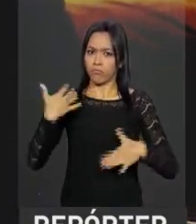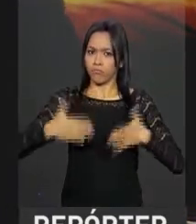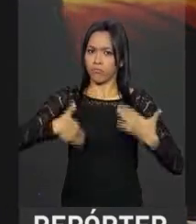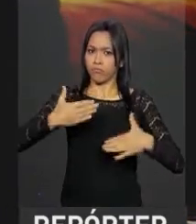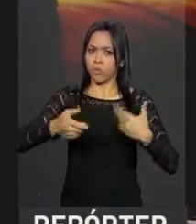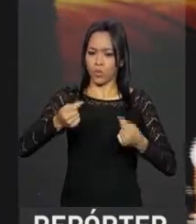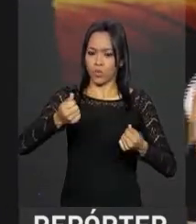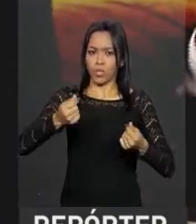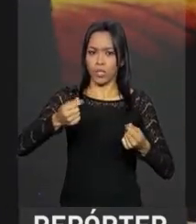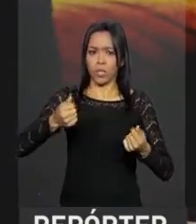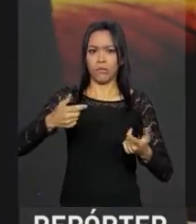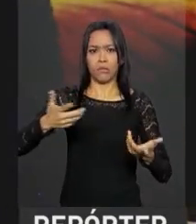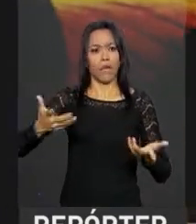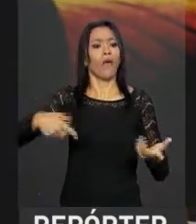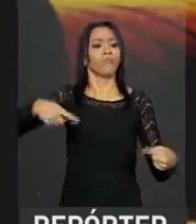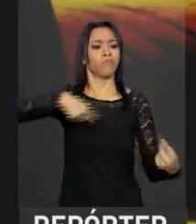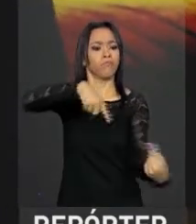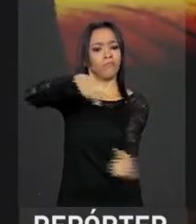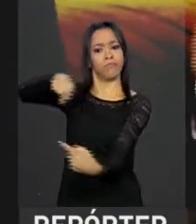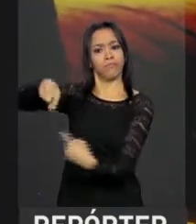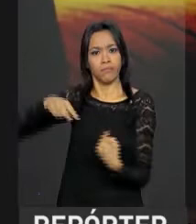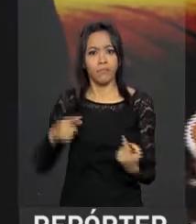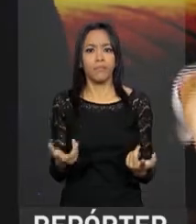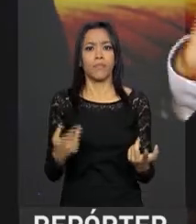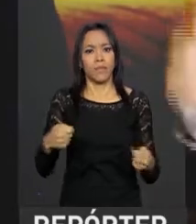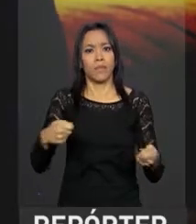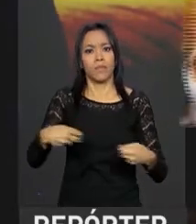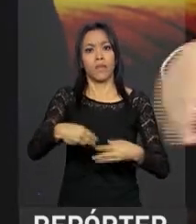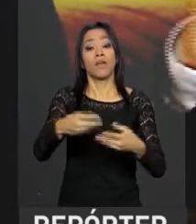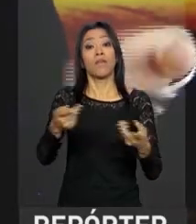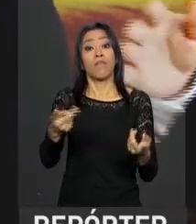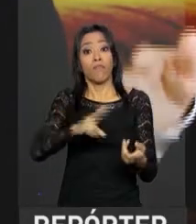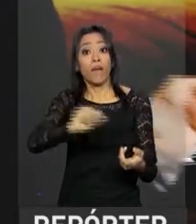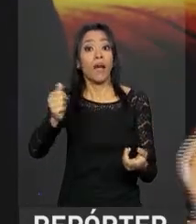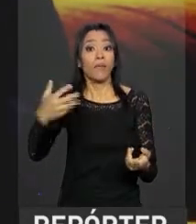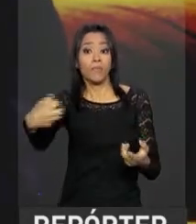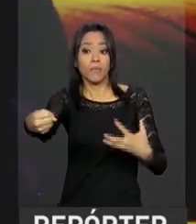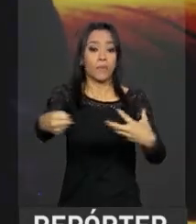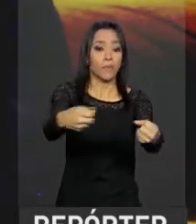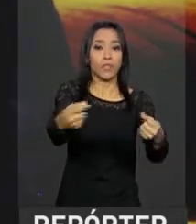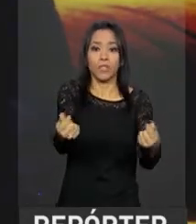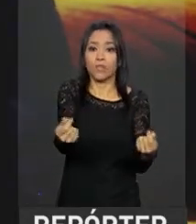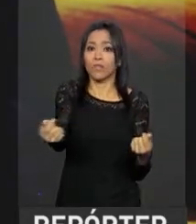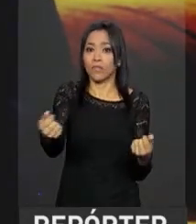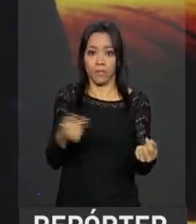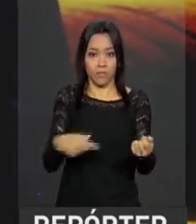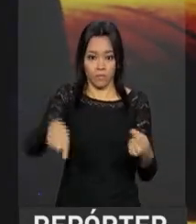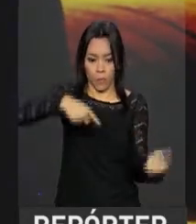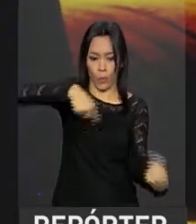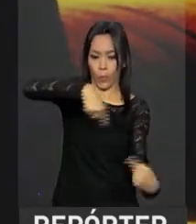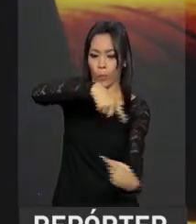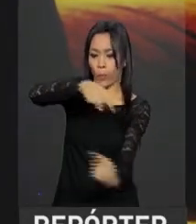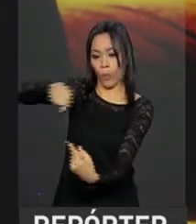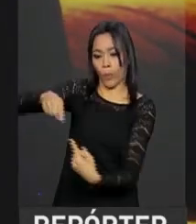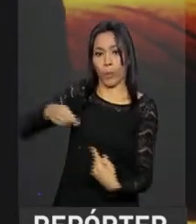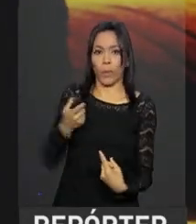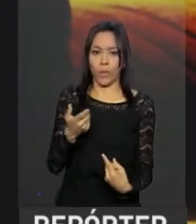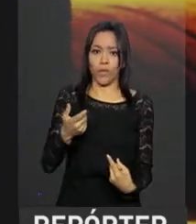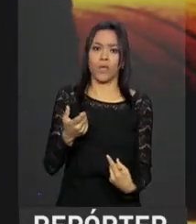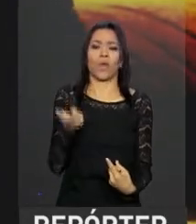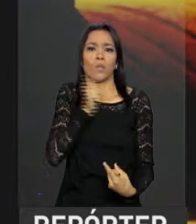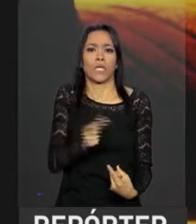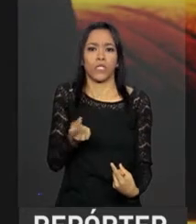o dinheiro está sobre a mesa e está sendo distribuído vai para a mão de muitas pessoas e as pessoas na medida em que começam a ganhar mais